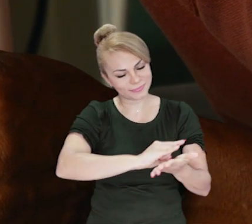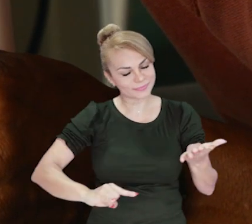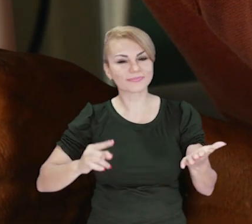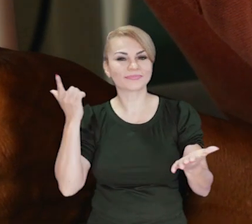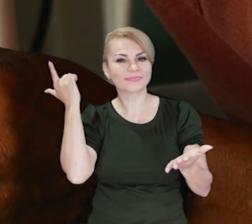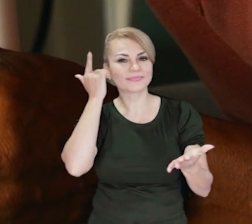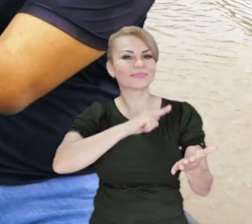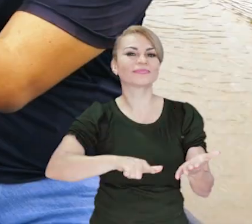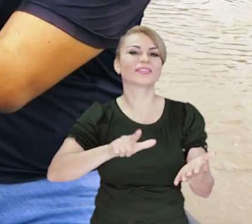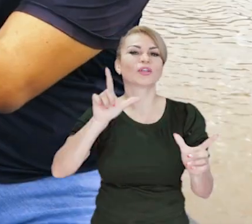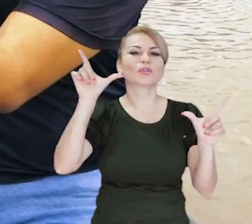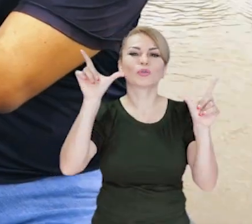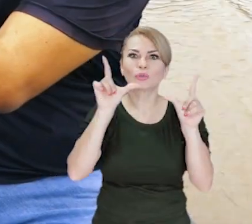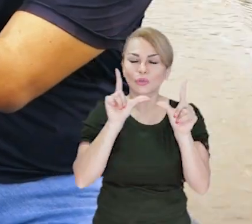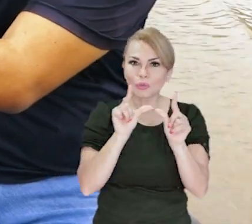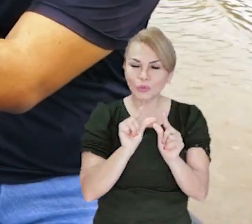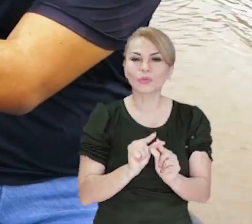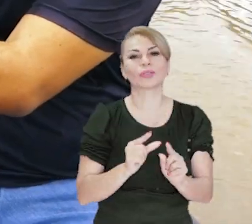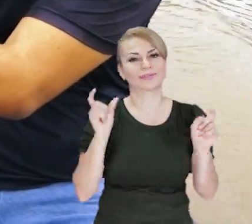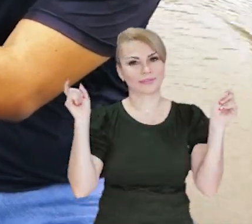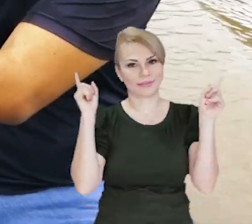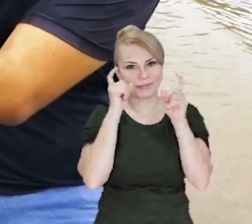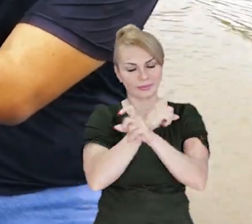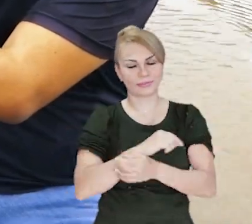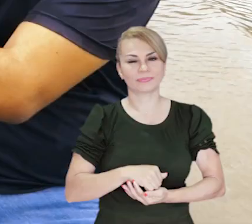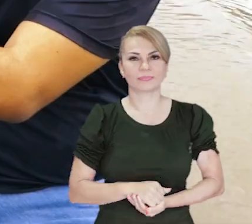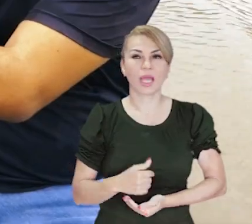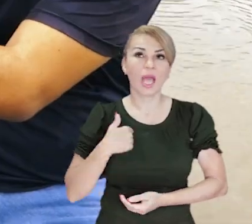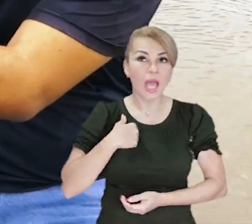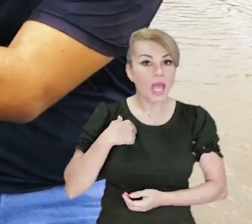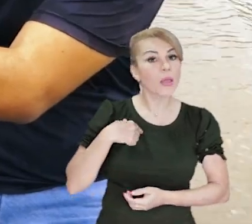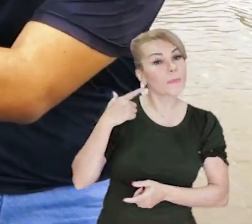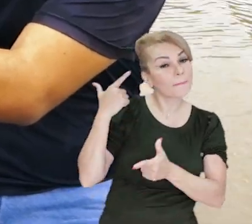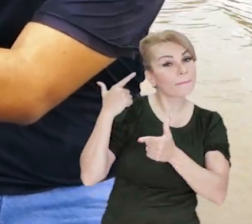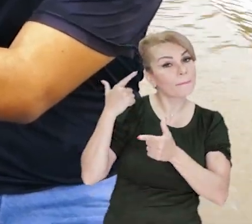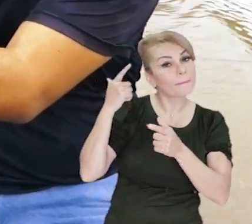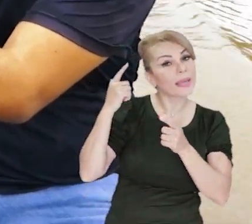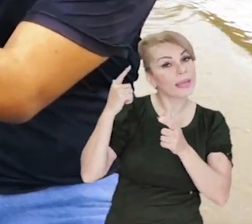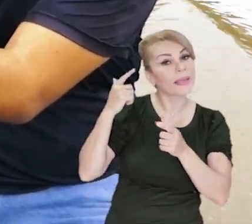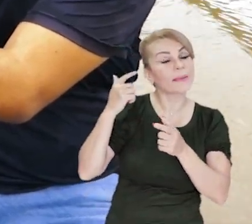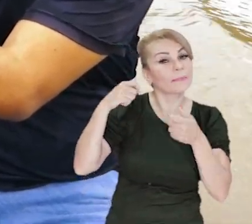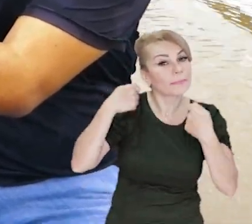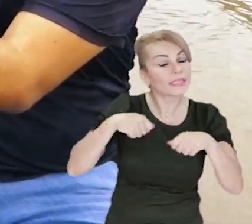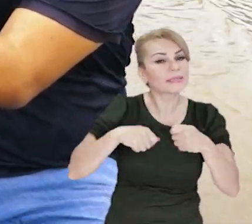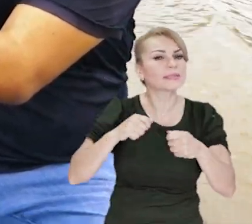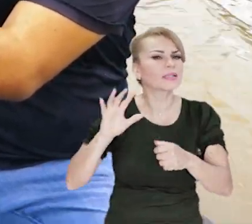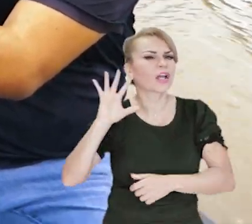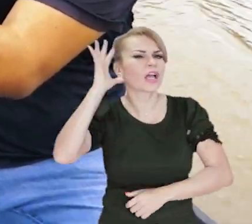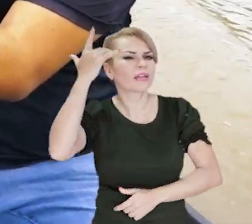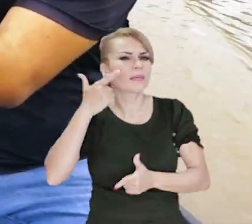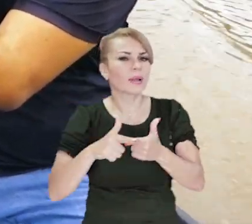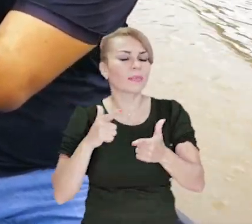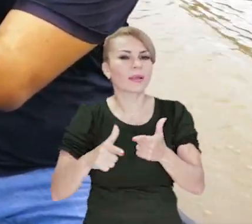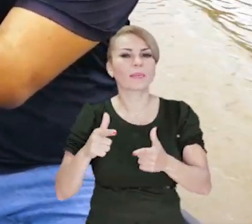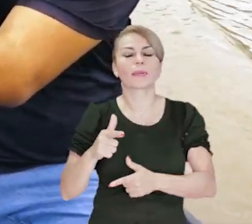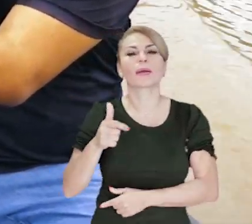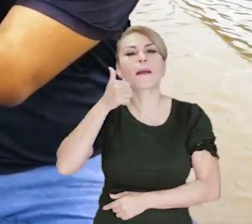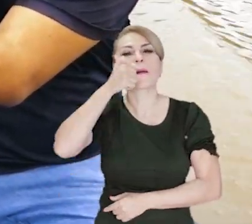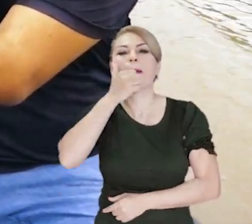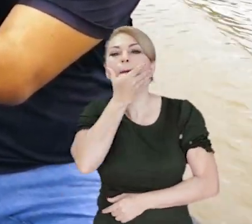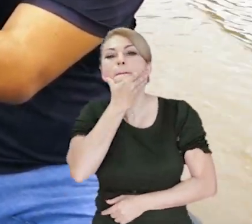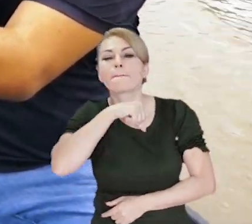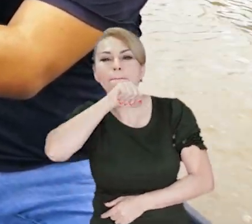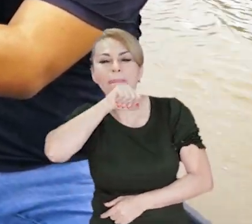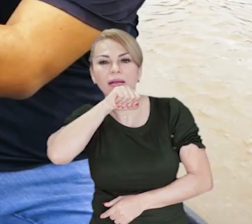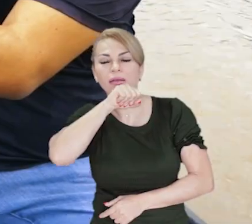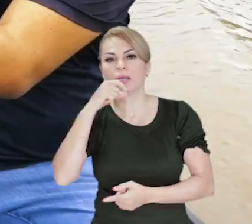suas dificuldades. Estava precisando era resolver alguma coisa pelo meu pai, né? Porque as situações dele